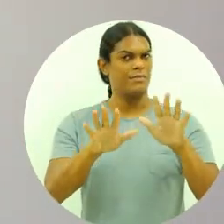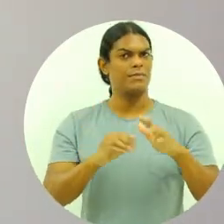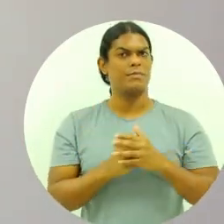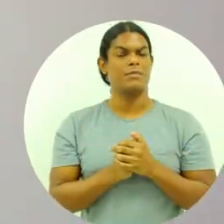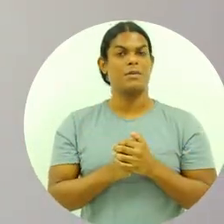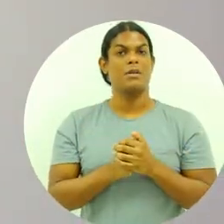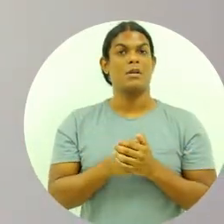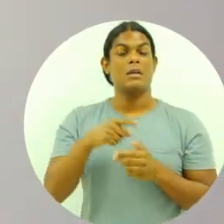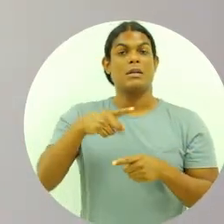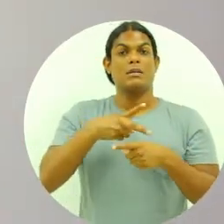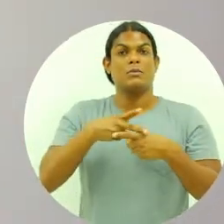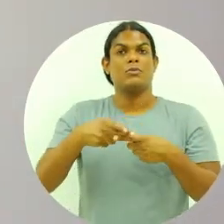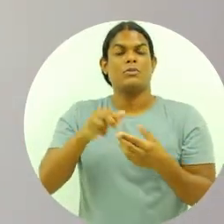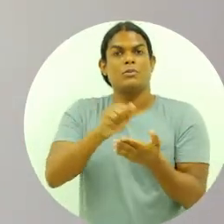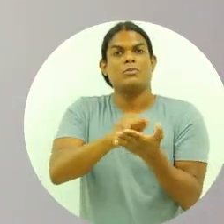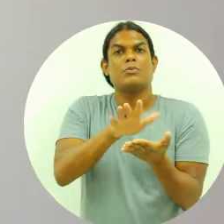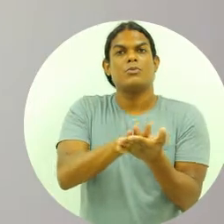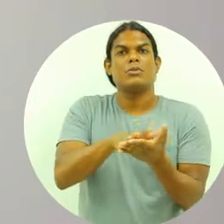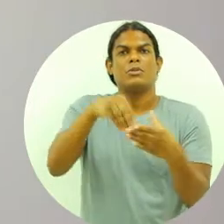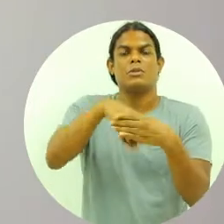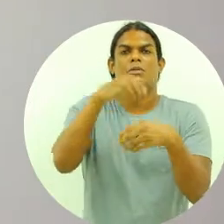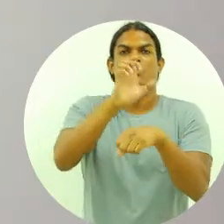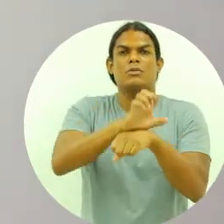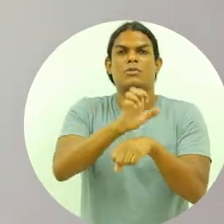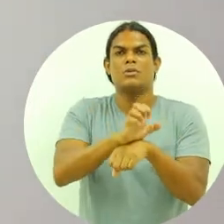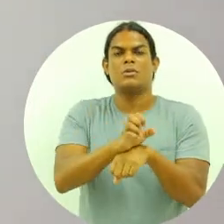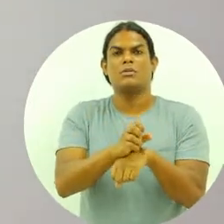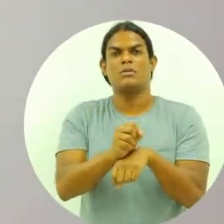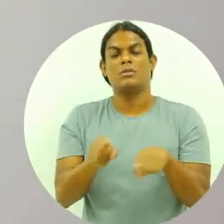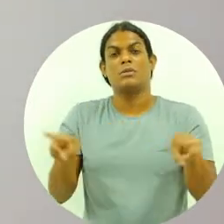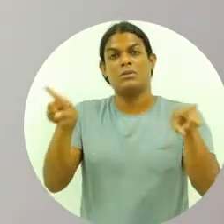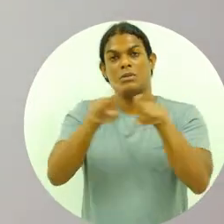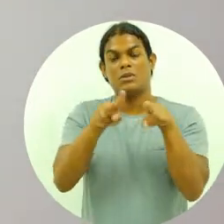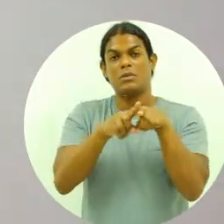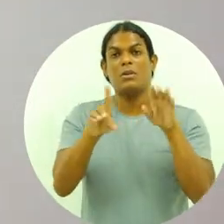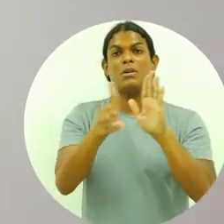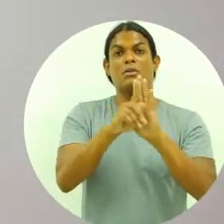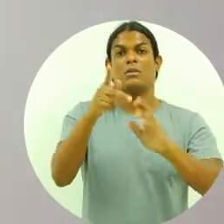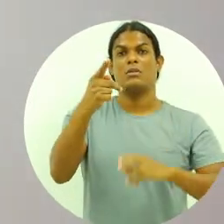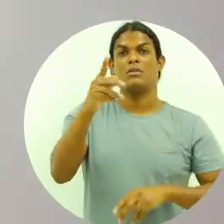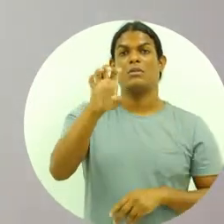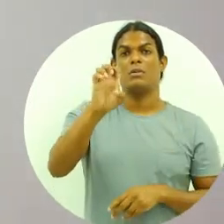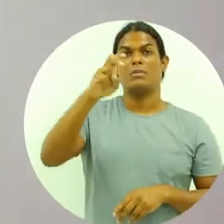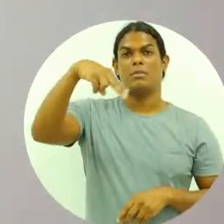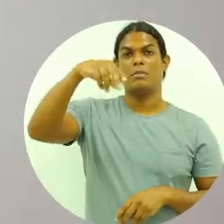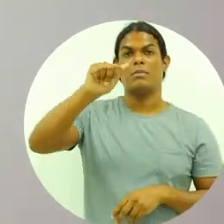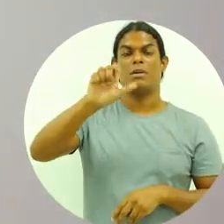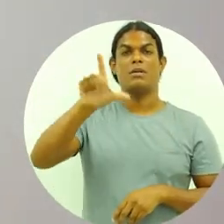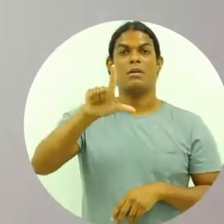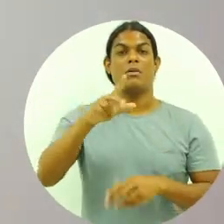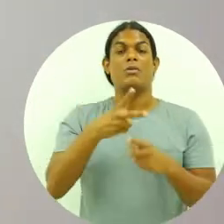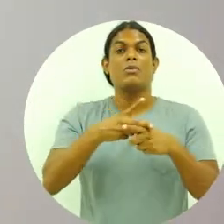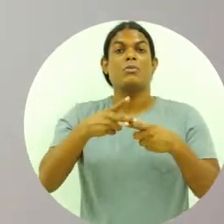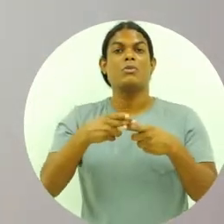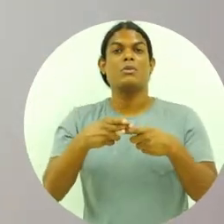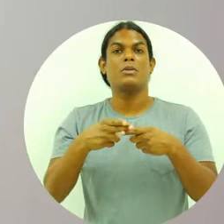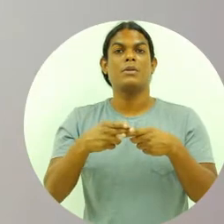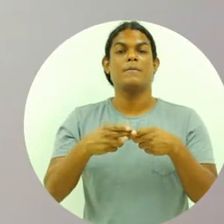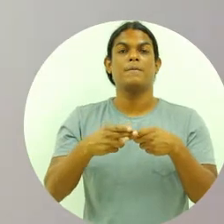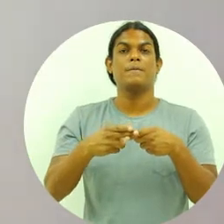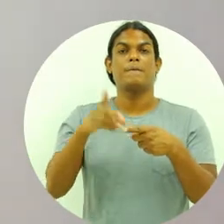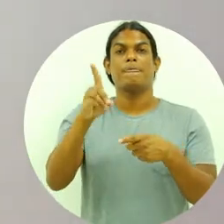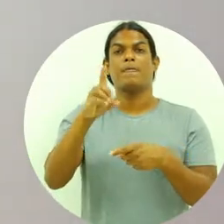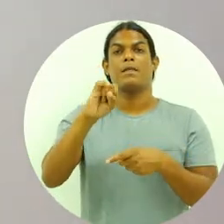O poder de punir do Estado está vinculado ao direito penal e o poder disciplinar